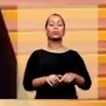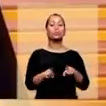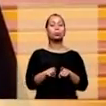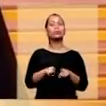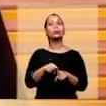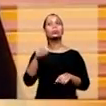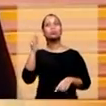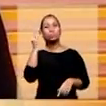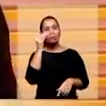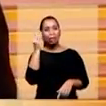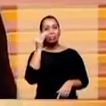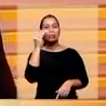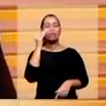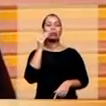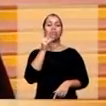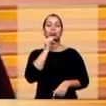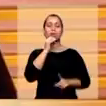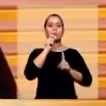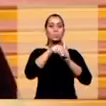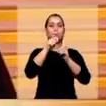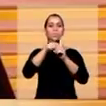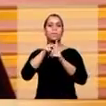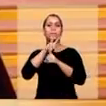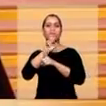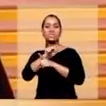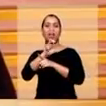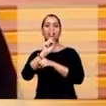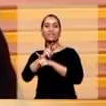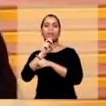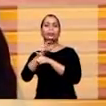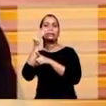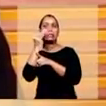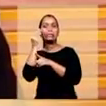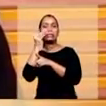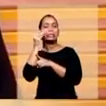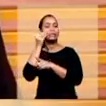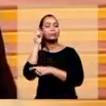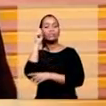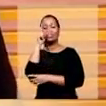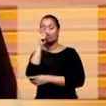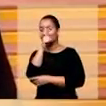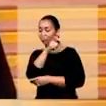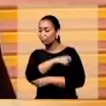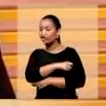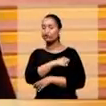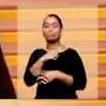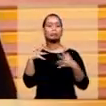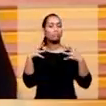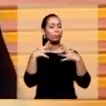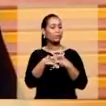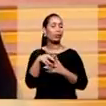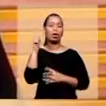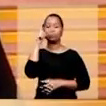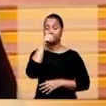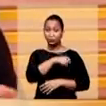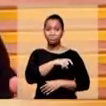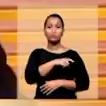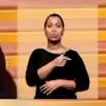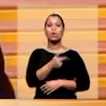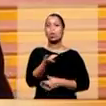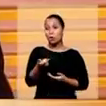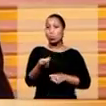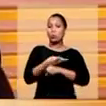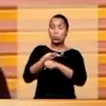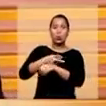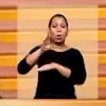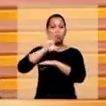eu estou tentando há meses uma vaga, eu não estou conseguindo naquela área, está muito difícil, está muito complicado, vale a pena eu procurar